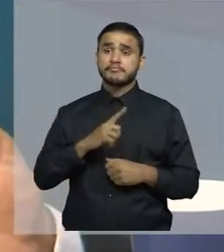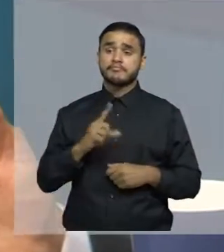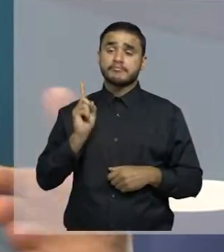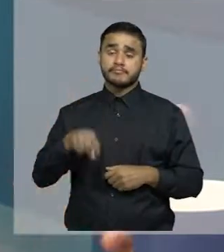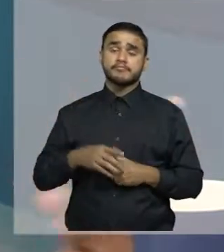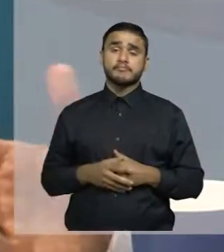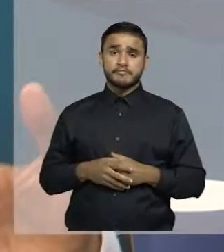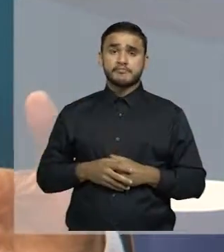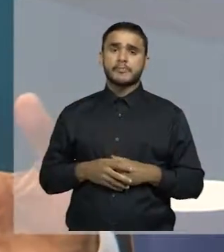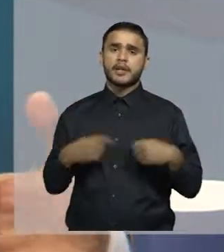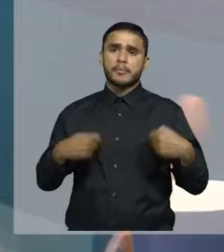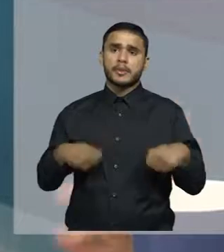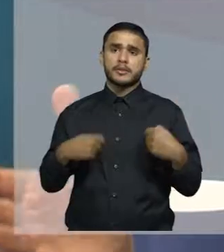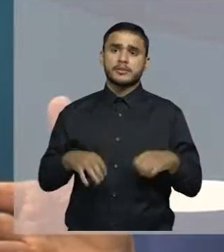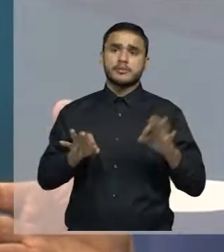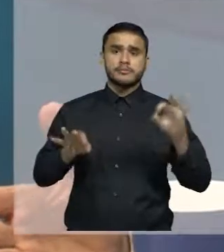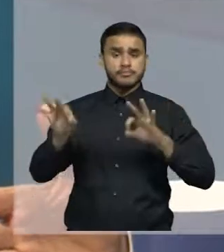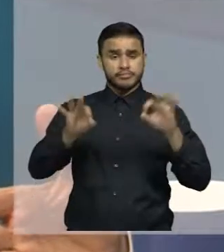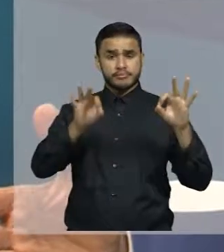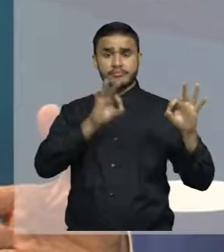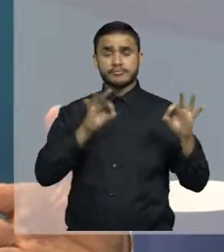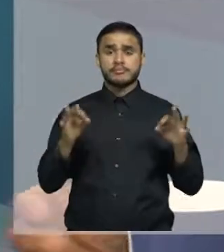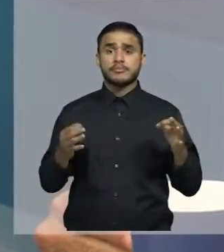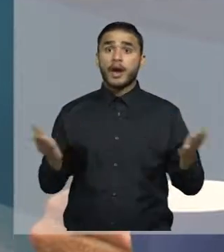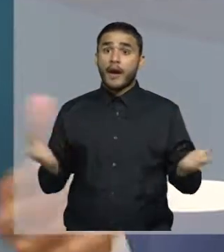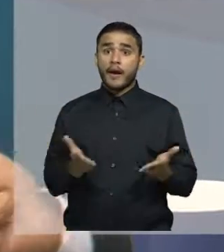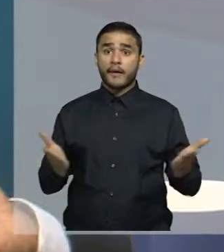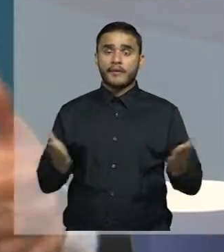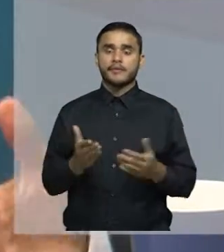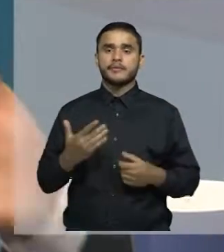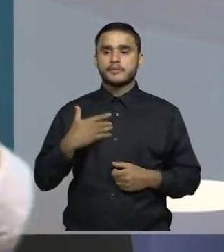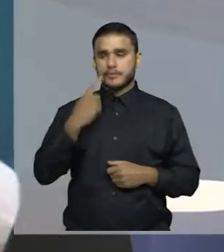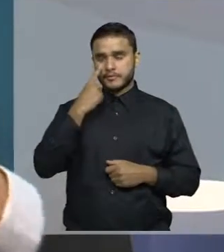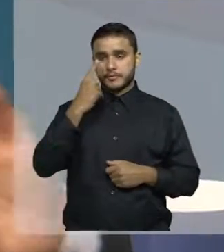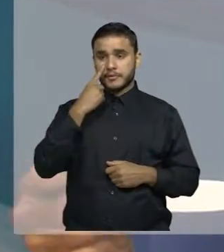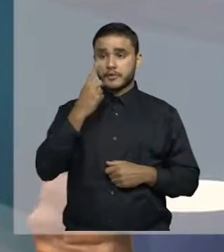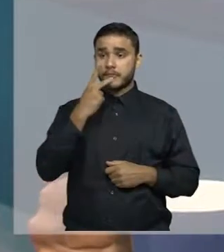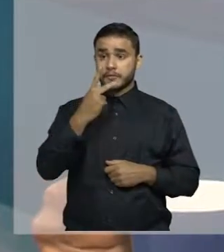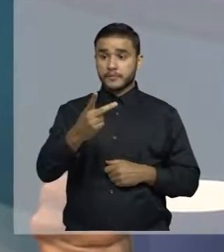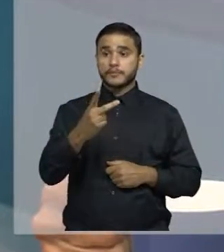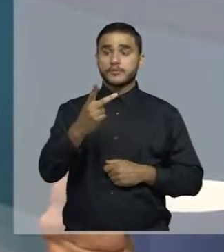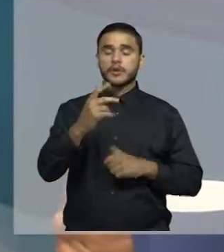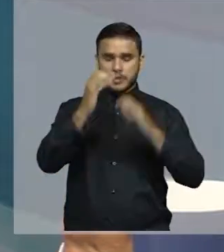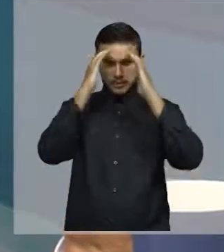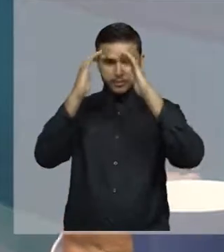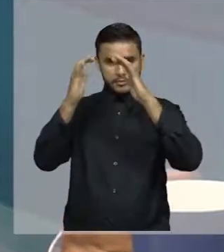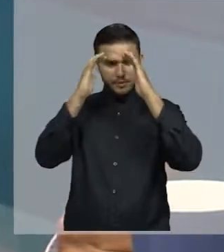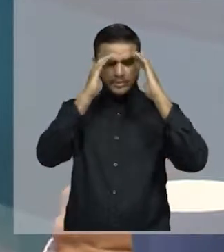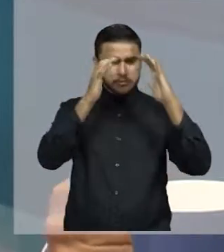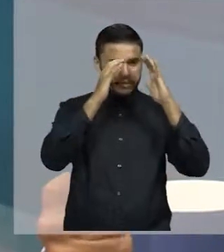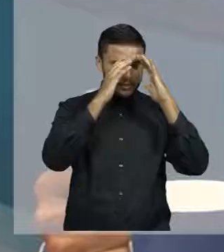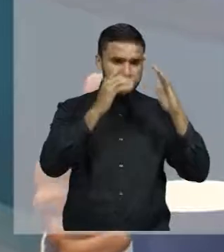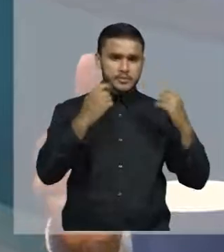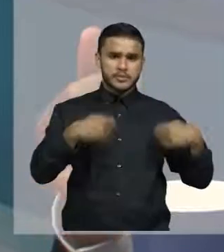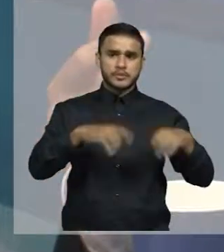que ser coordenadas com as medidas de curto prazo. A teoria da janela quebrada, que eu lembrava há pouco,